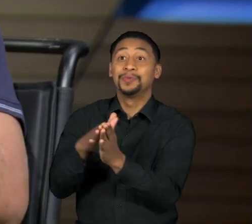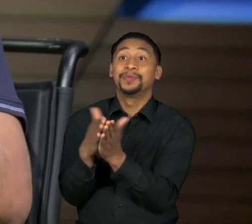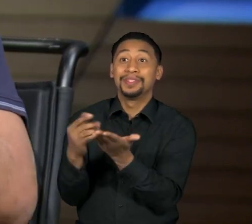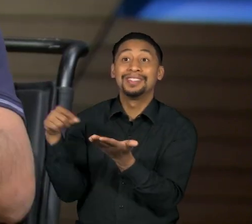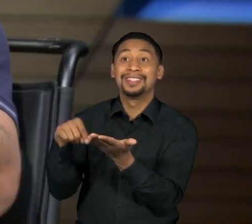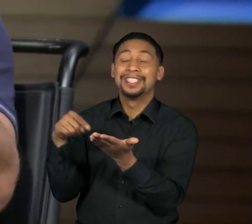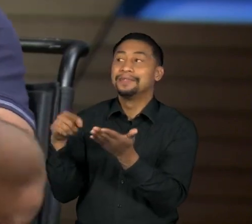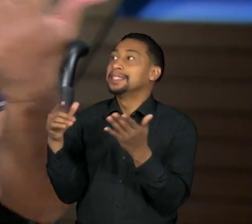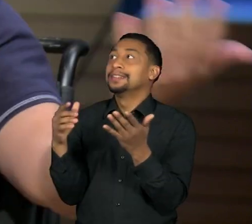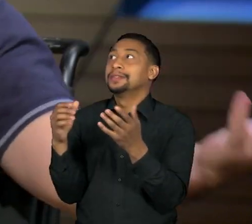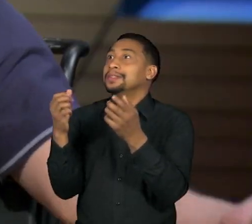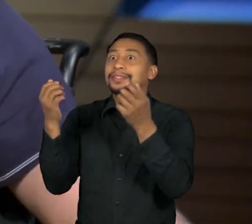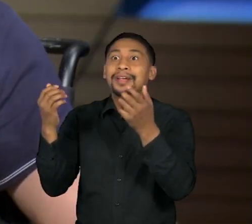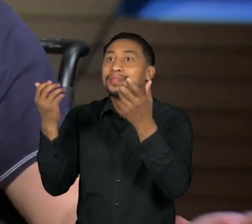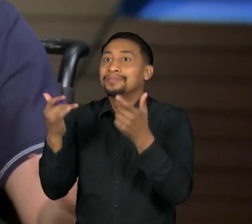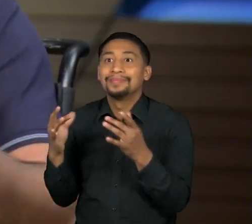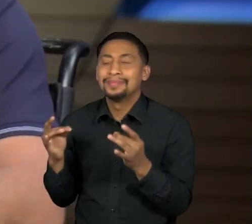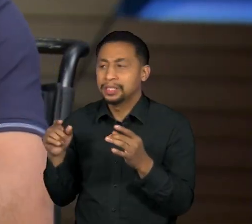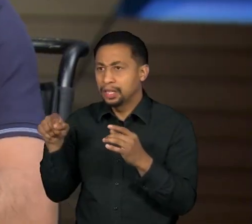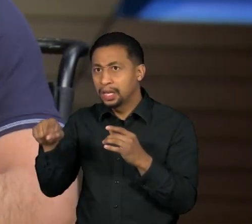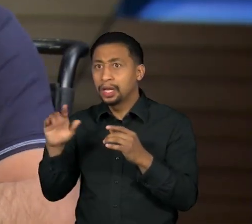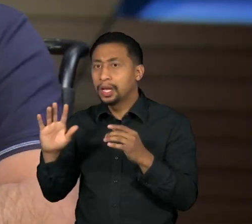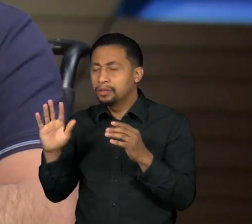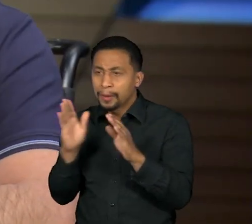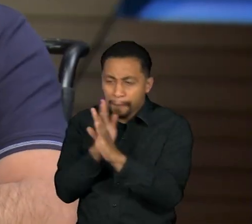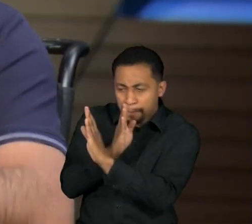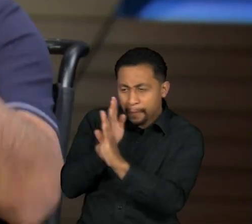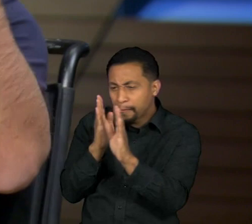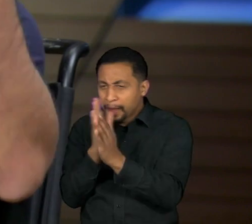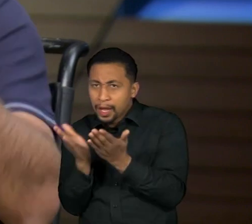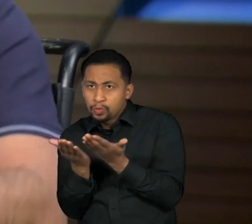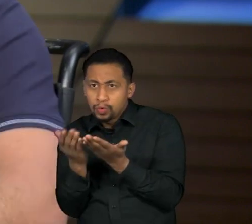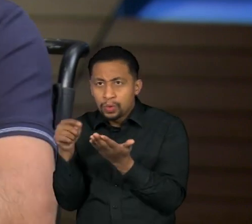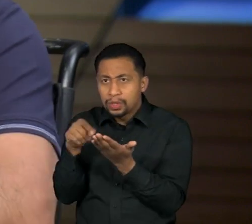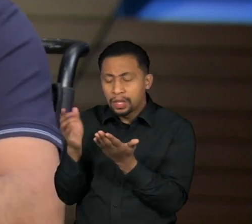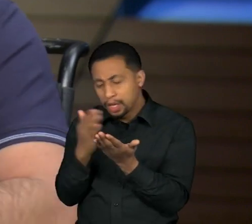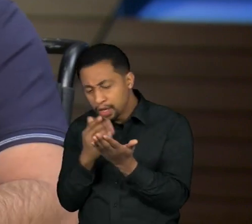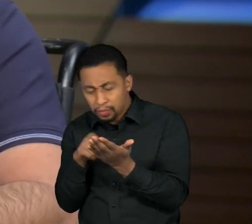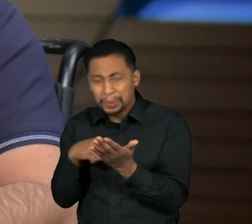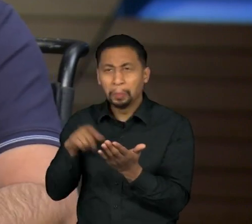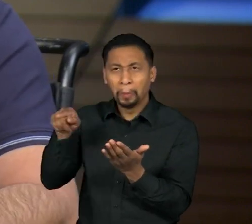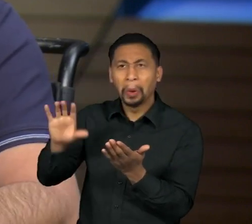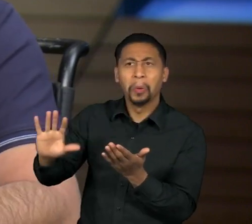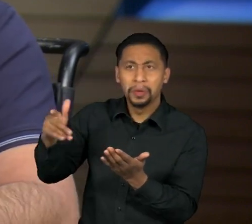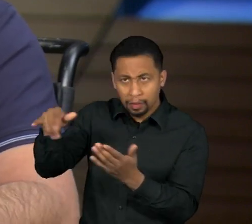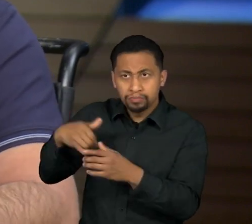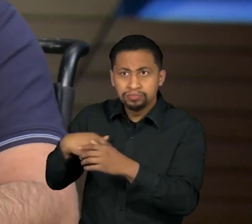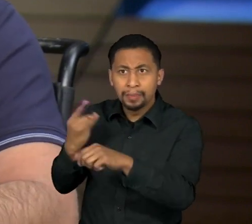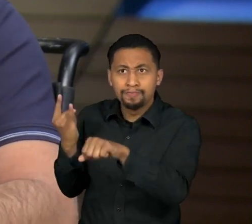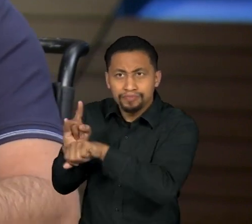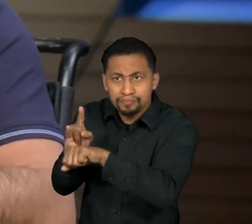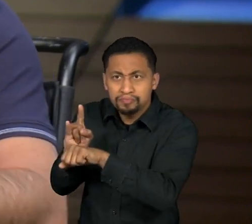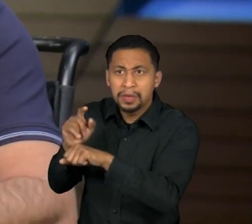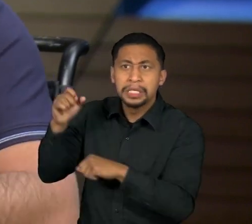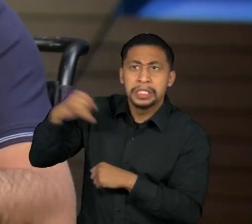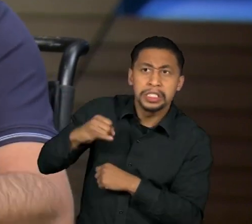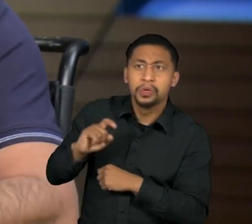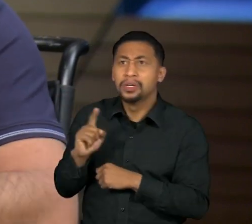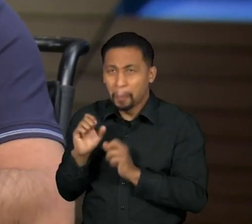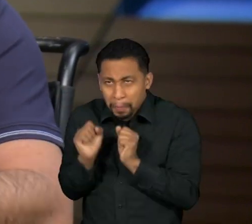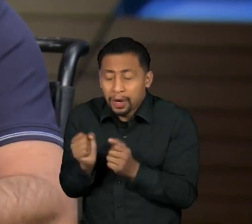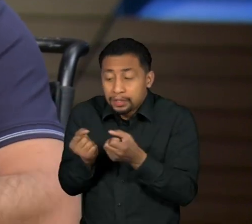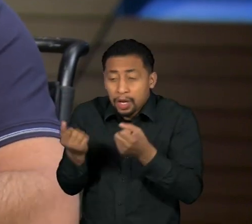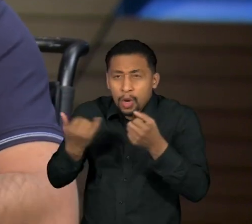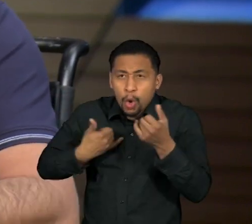se a pessoa foi traída ou não, como já teve nos livros, né, tão famosos. E aí, o que aconteceu, Betinho? Me conta um